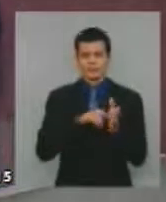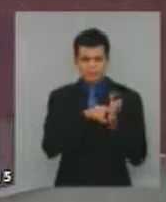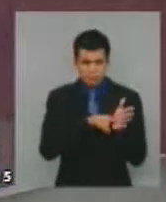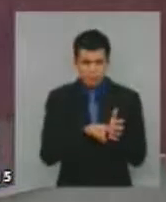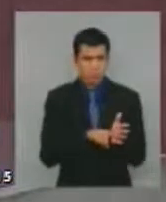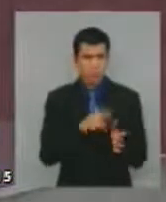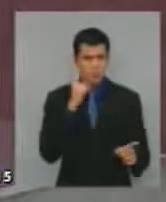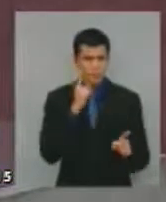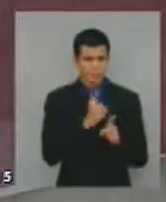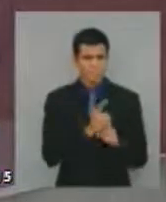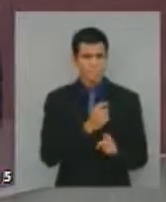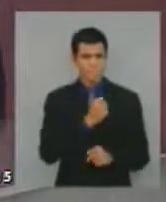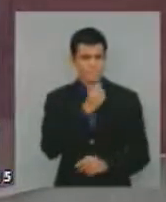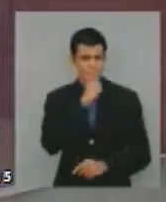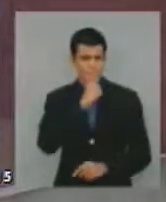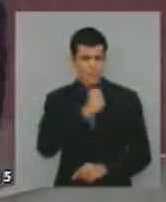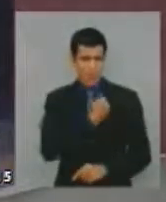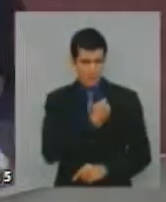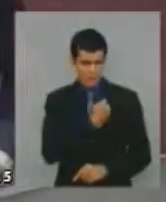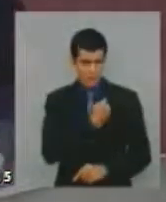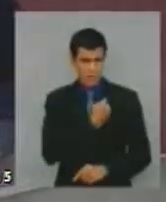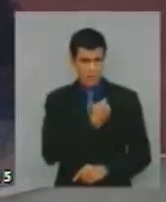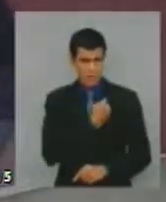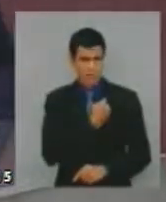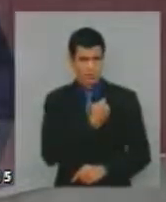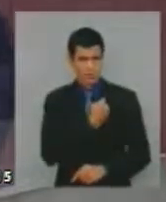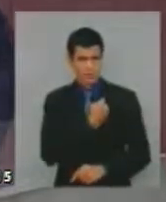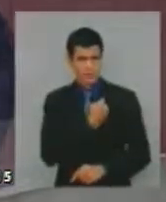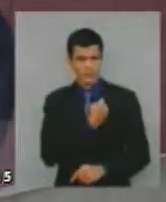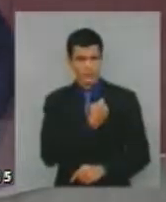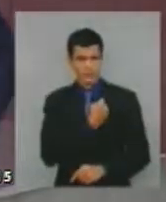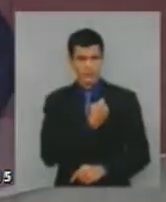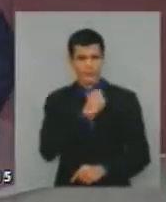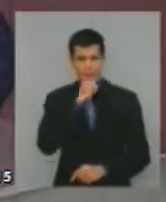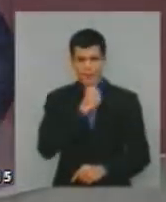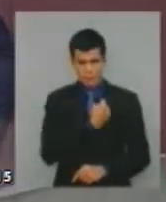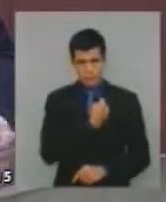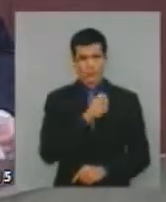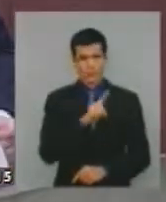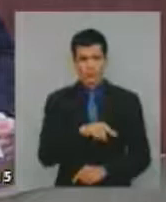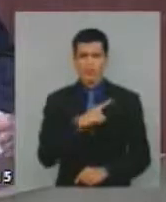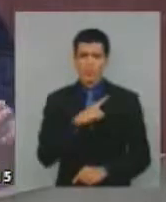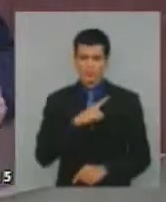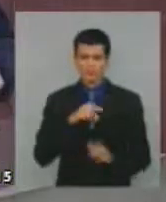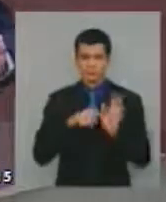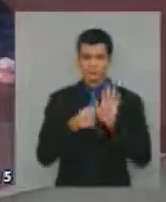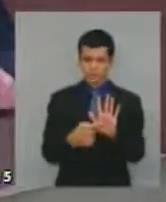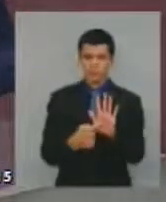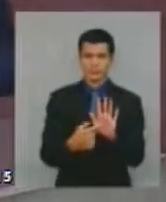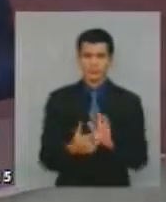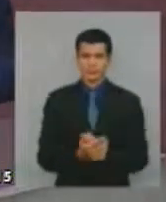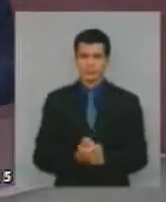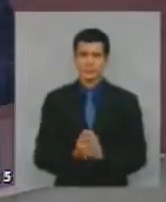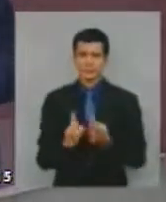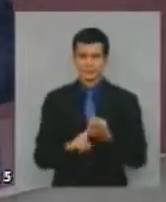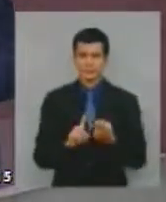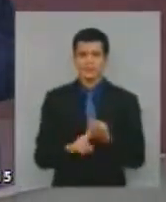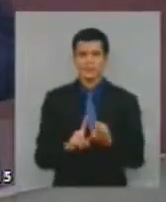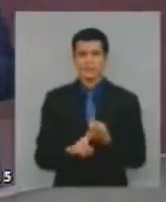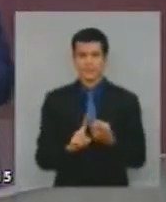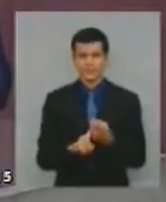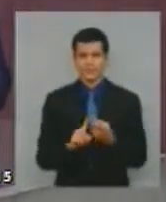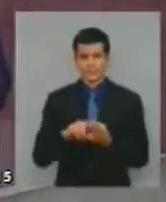eu queria falar um pouquinho sobre isso, dado que também aqui na nossa região metropolitana também tem um